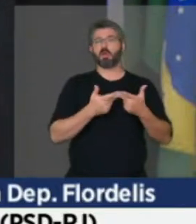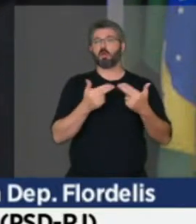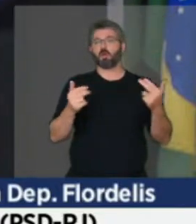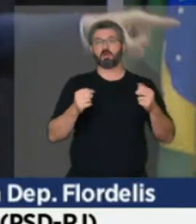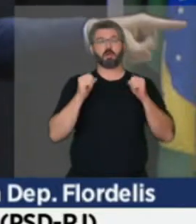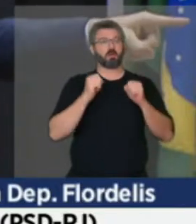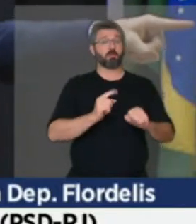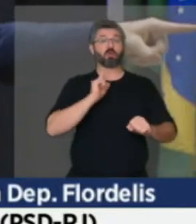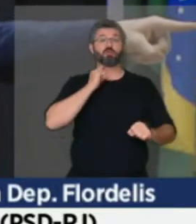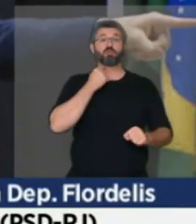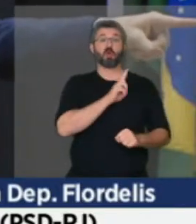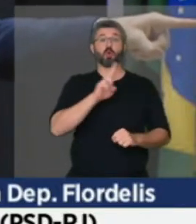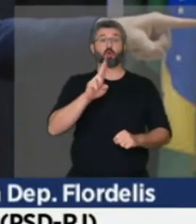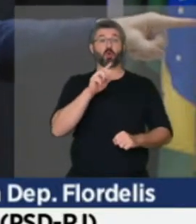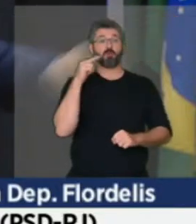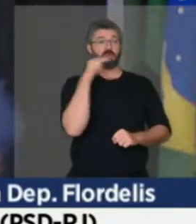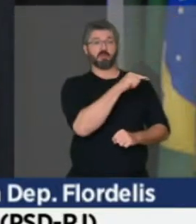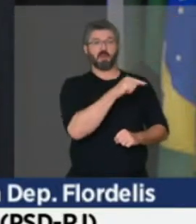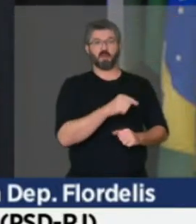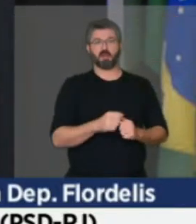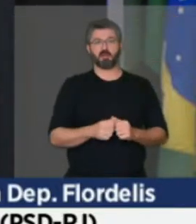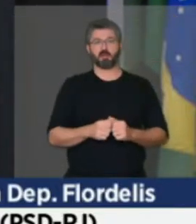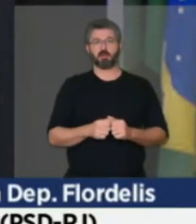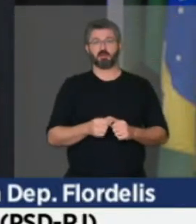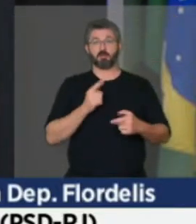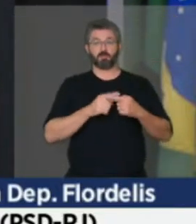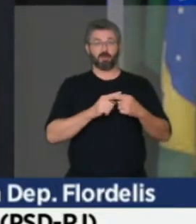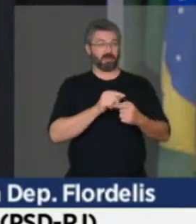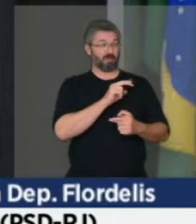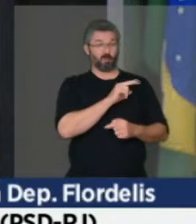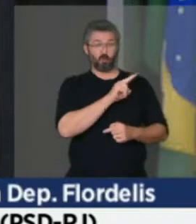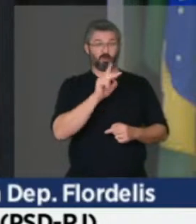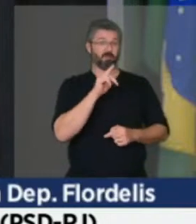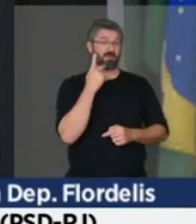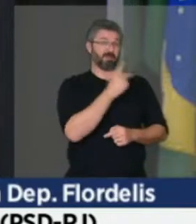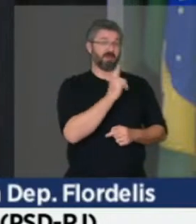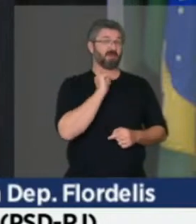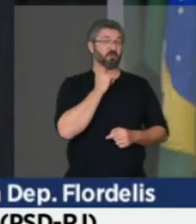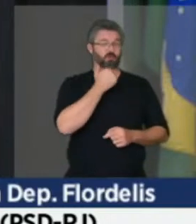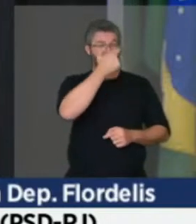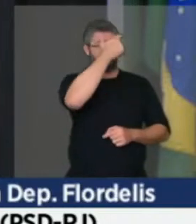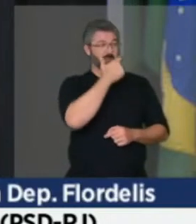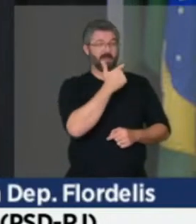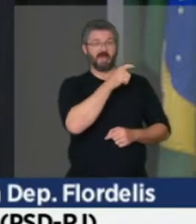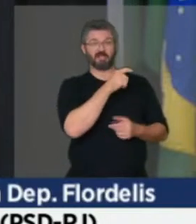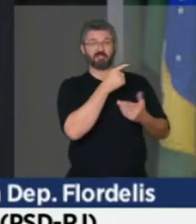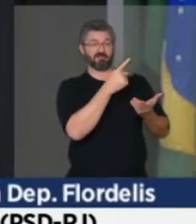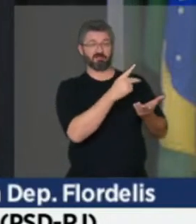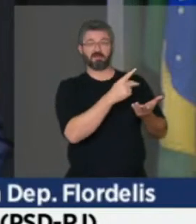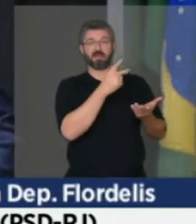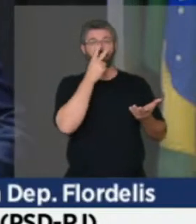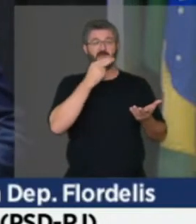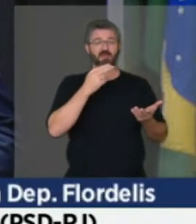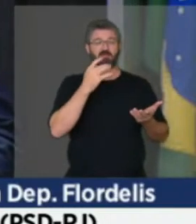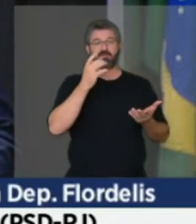com a imagem da Flor de Lis. Porque acabando com a imagem, fica fácil